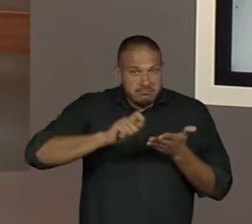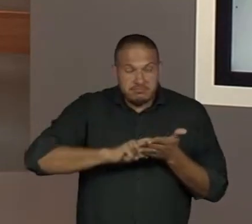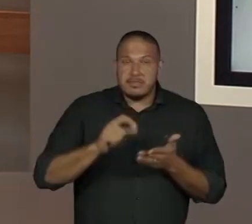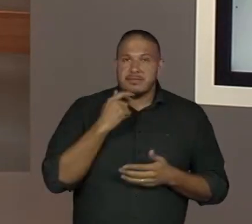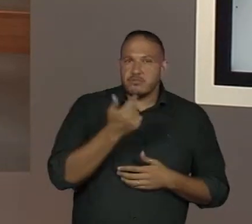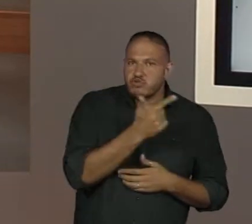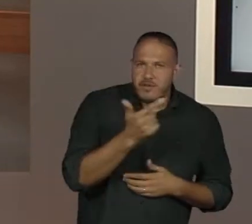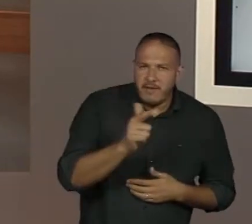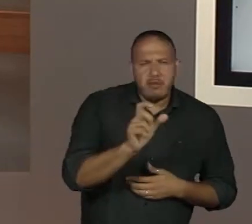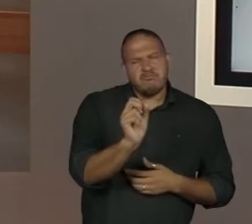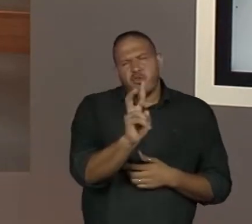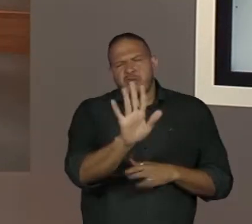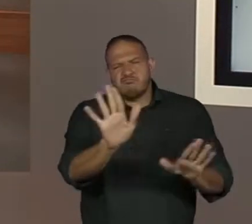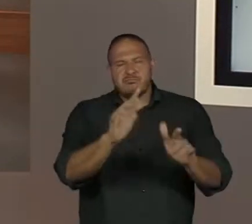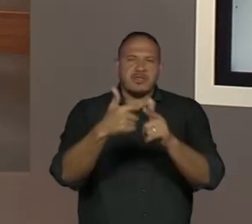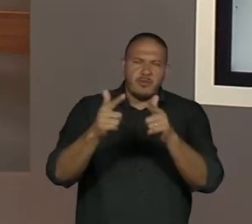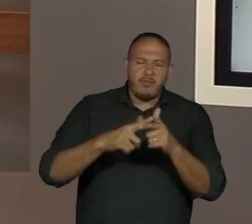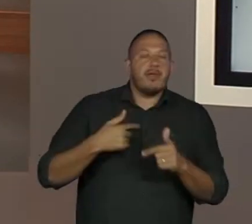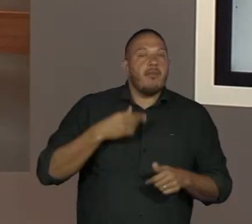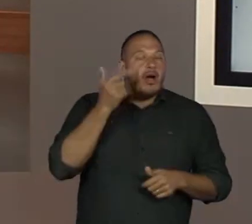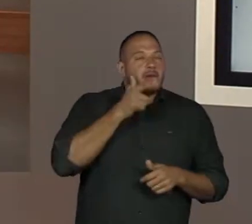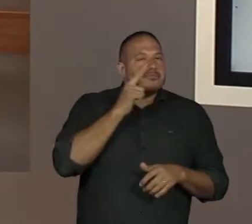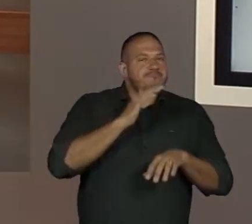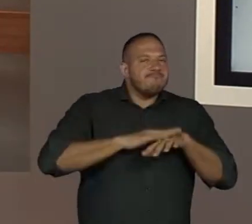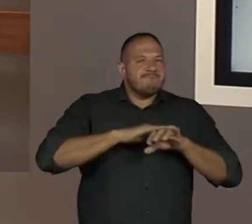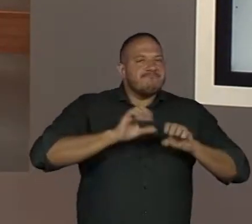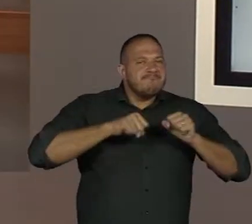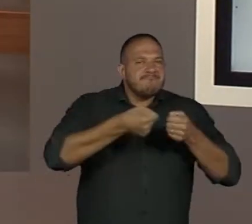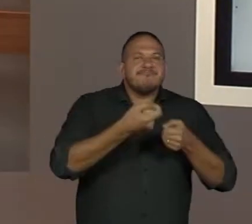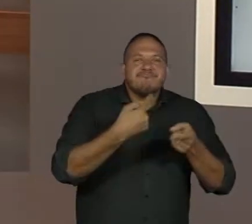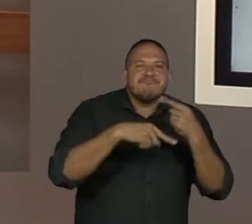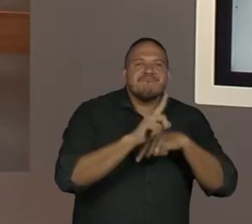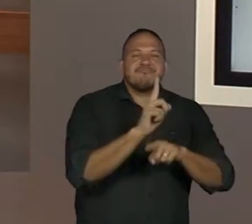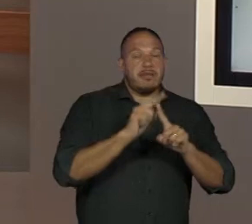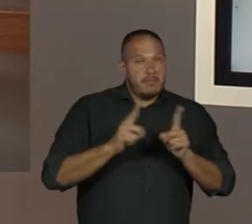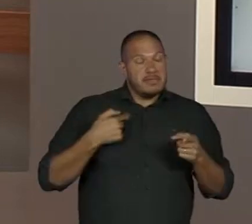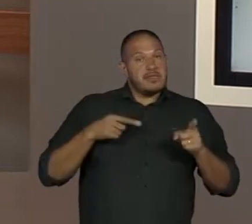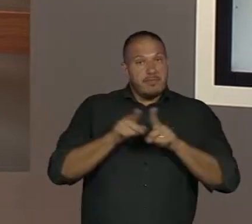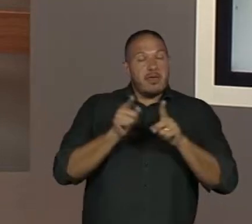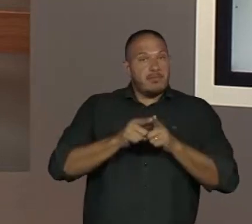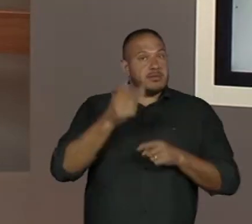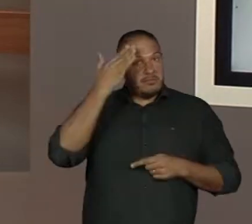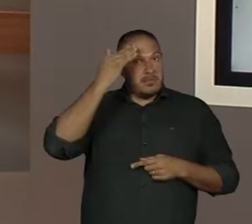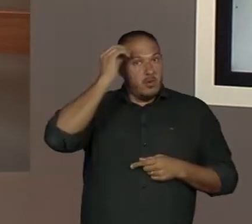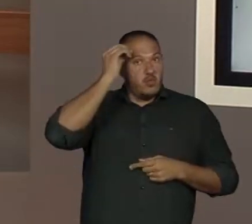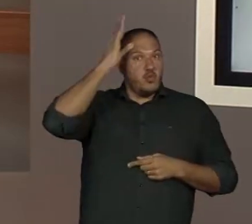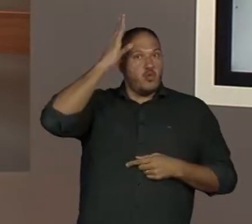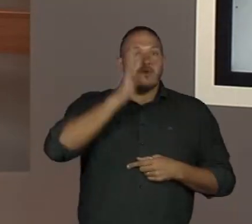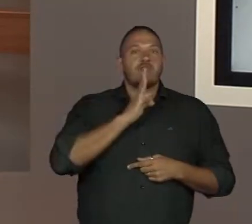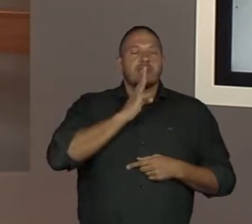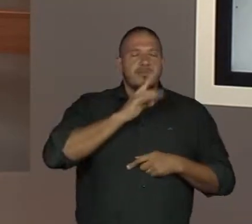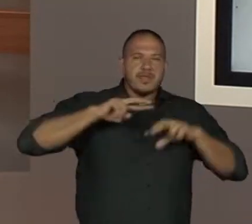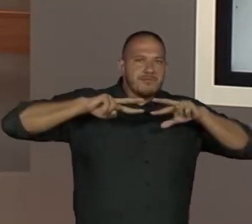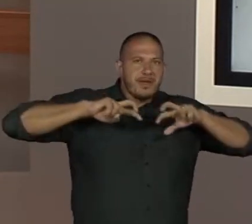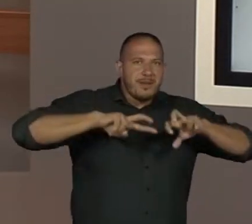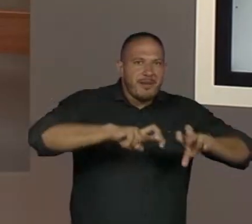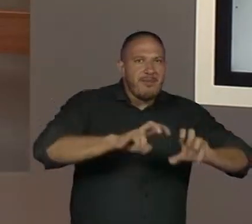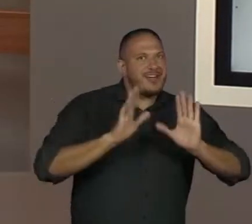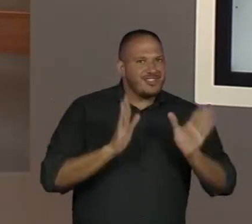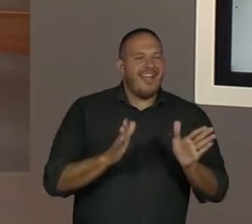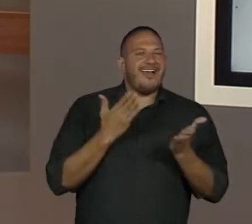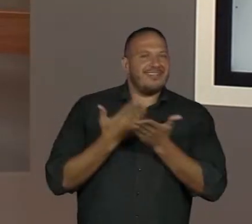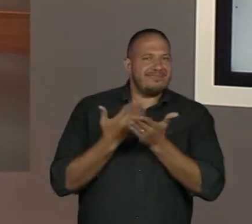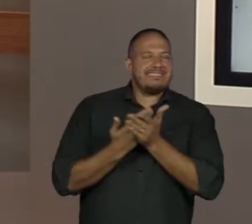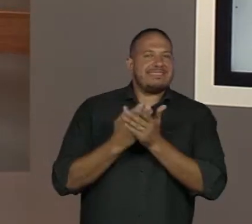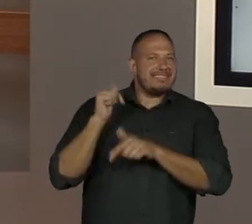tem problema, é uma aula de recuperação, mas que serve também para aprofundar os conhecimentos que nós já vemos trabalhando ao